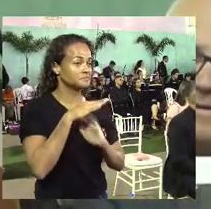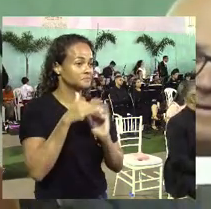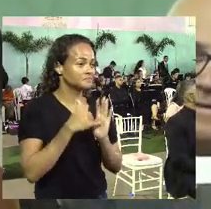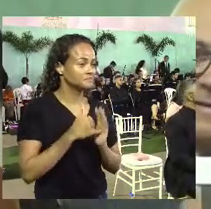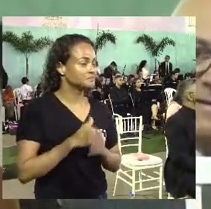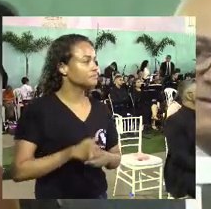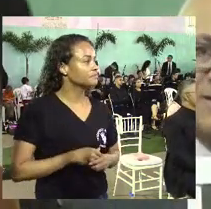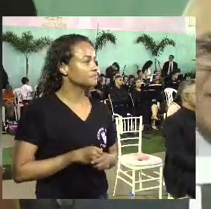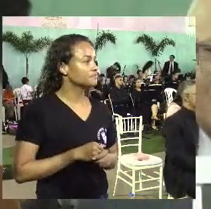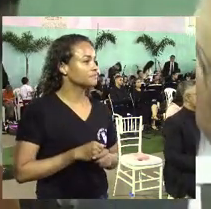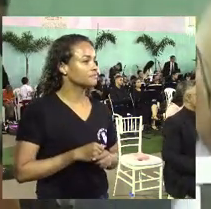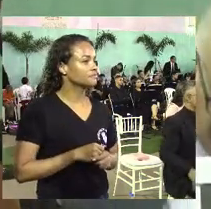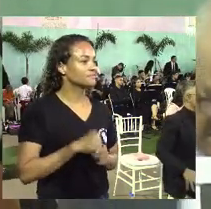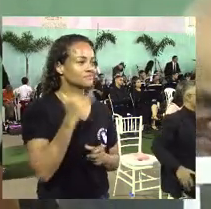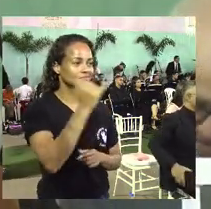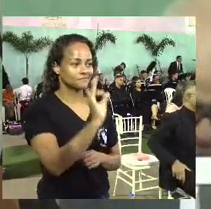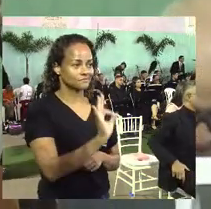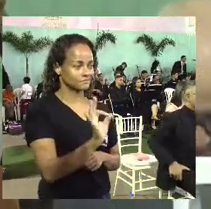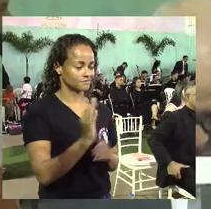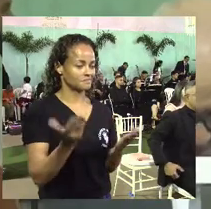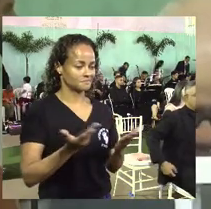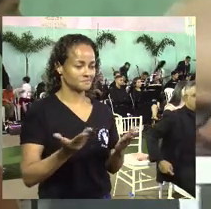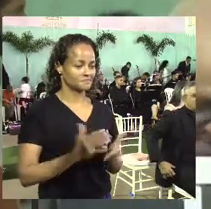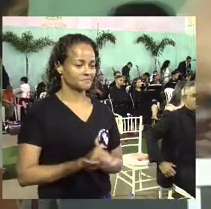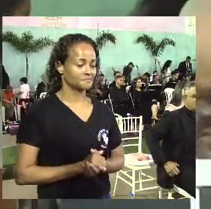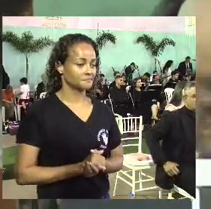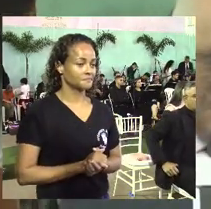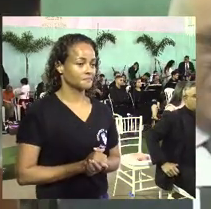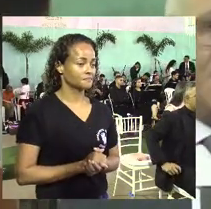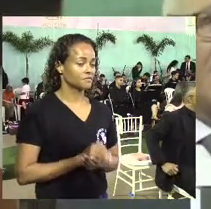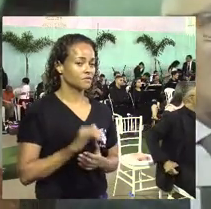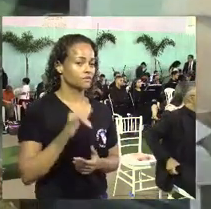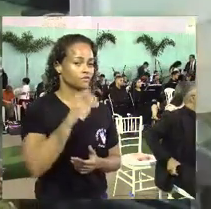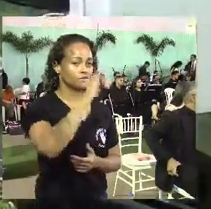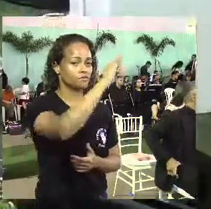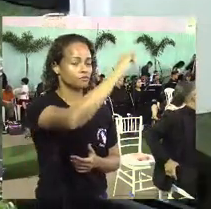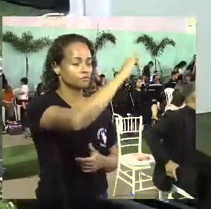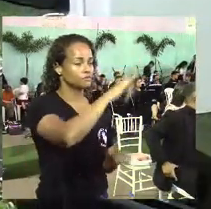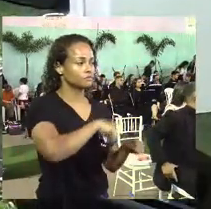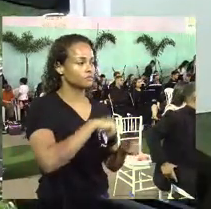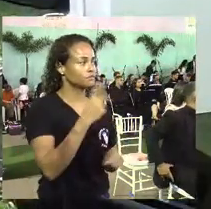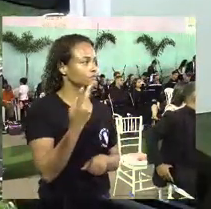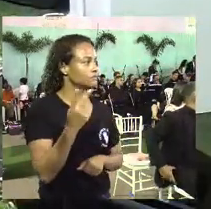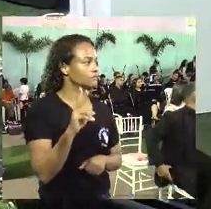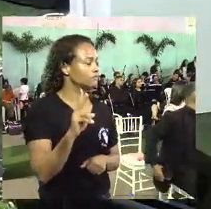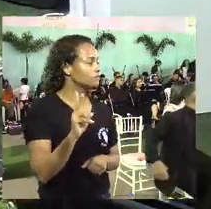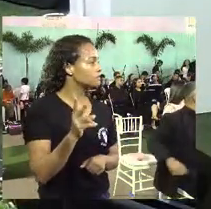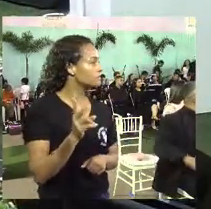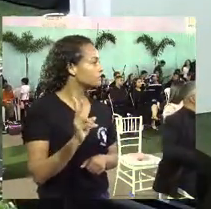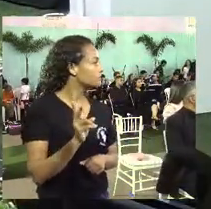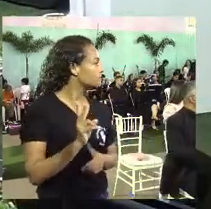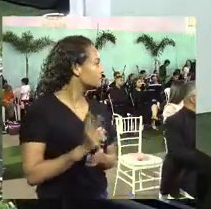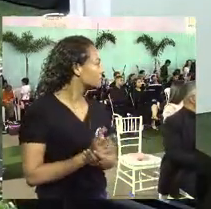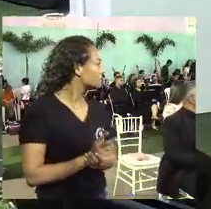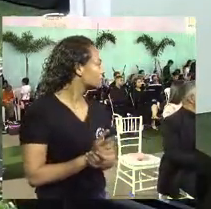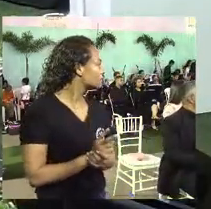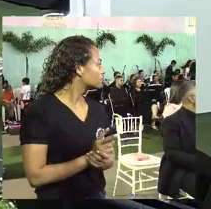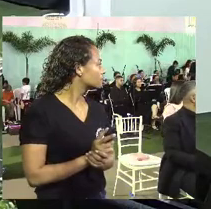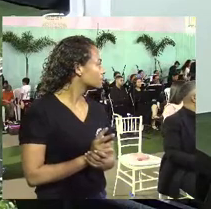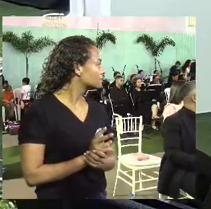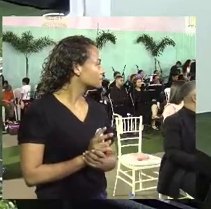eu nem te falei mas tô falando agora tá bom o voo deles é duas horas da manhã eu não dele